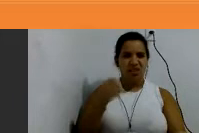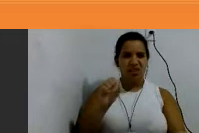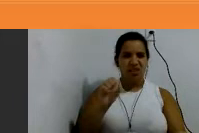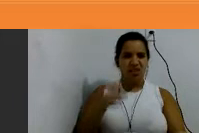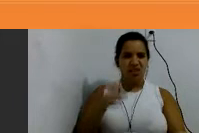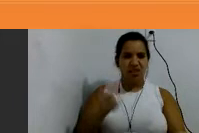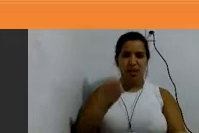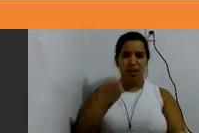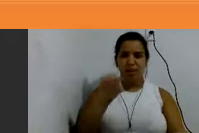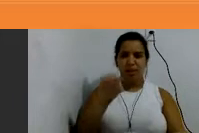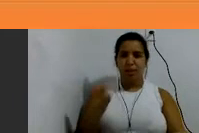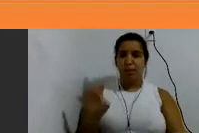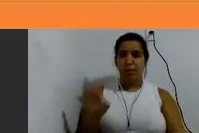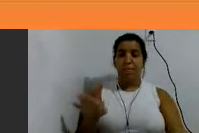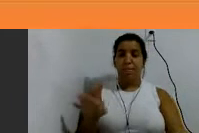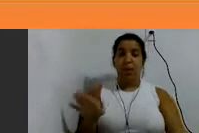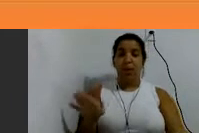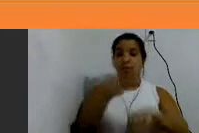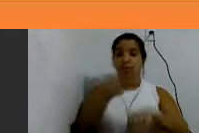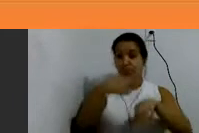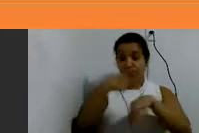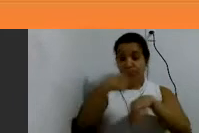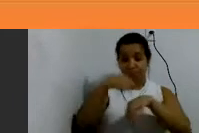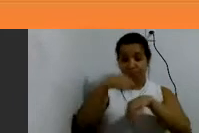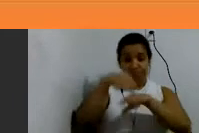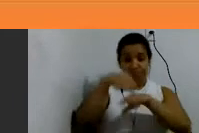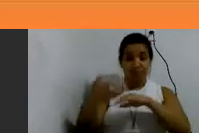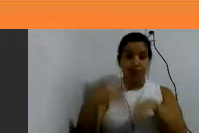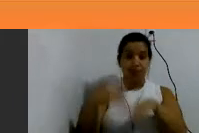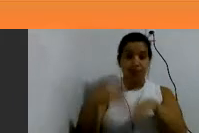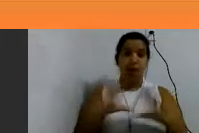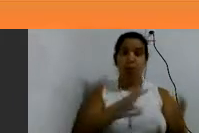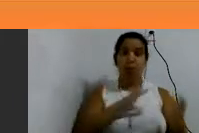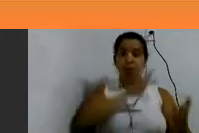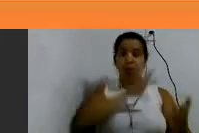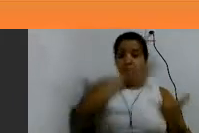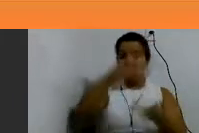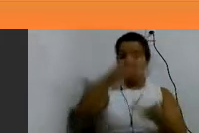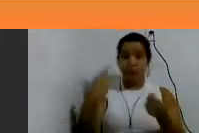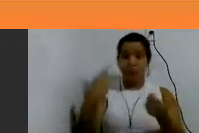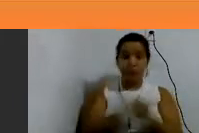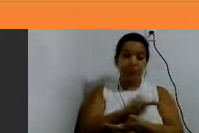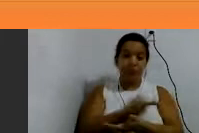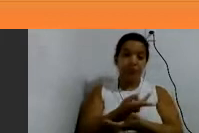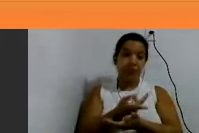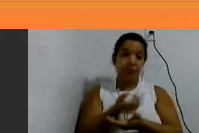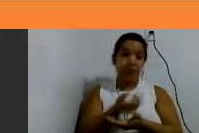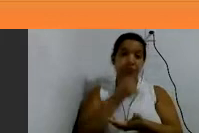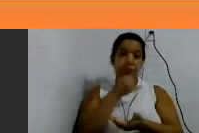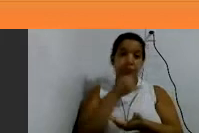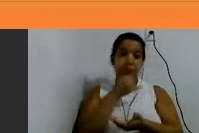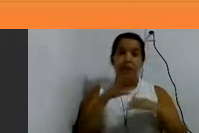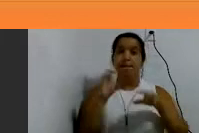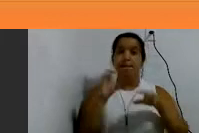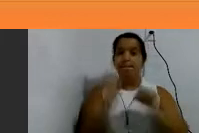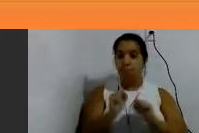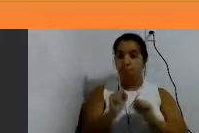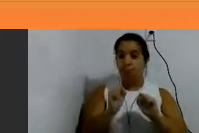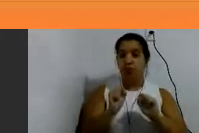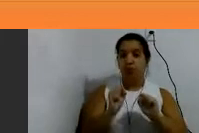uma doença que ocorre nas áreas tropicais e subtropicais do mundo. Então, ela pode ser tanto endêmica